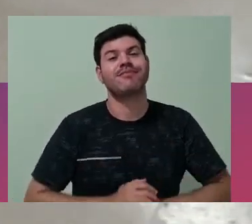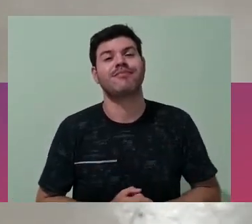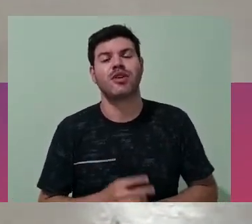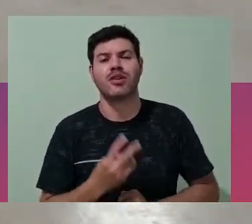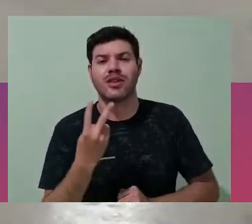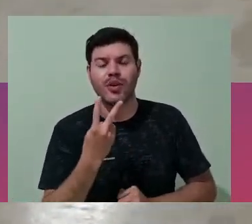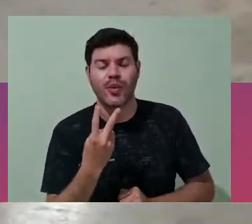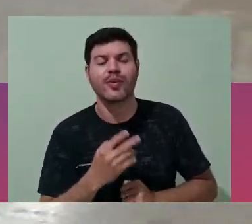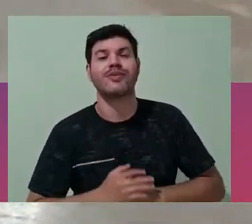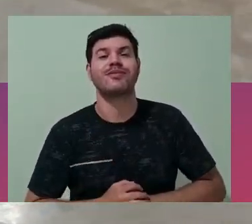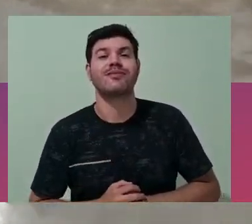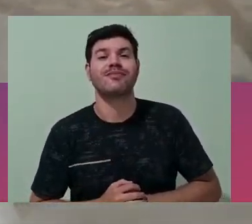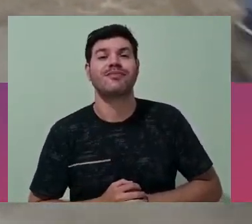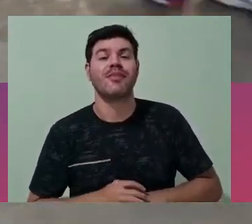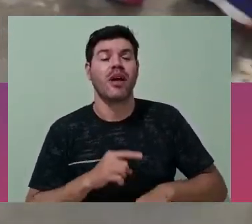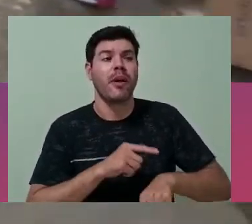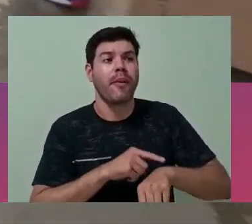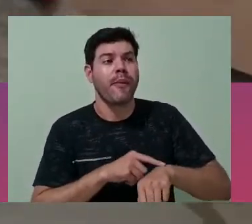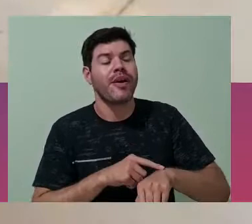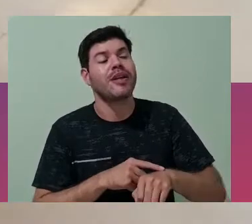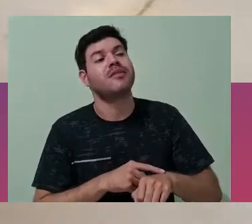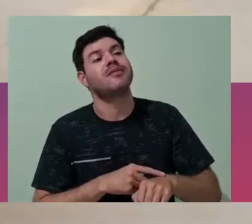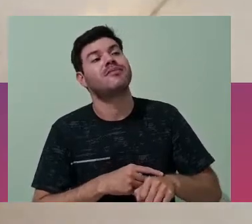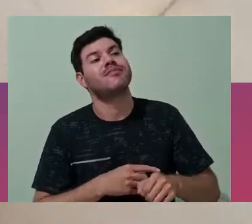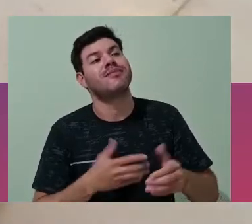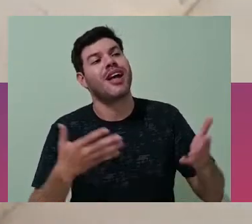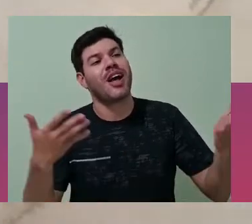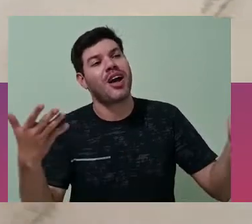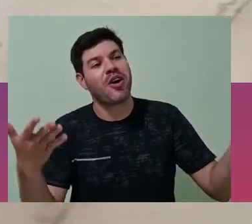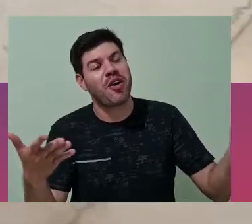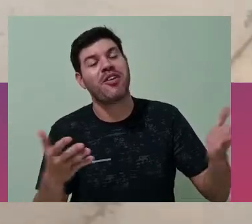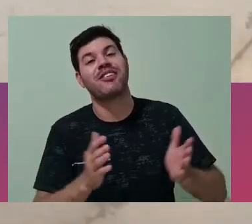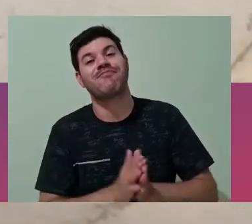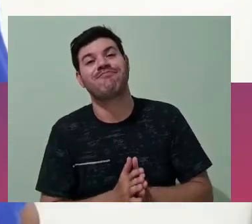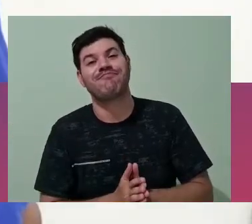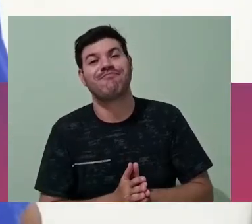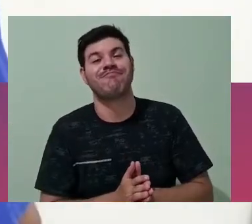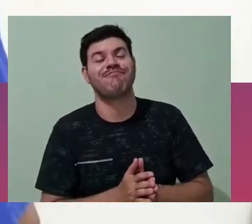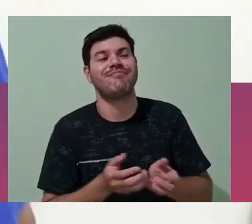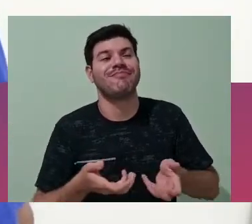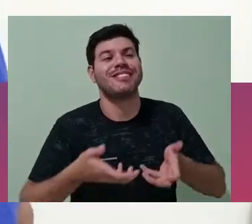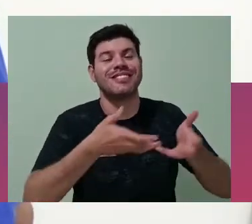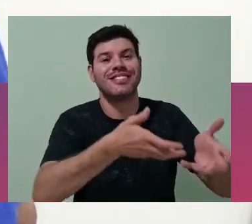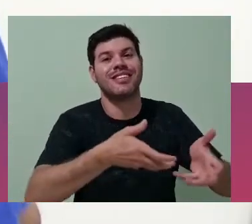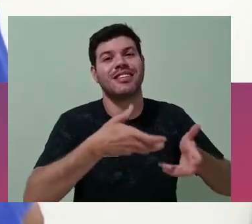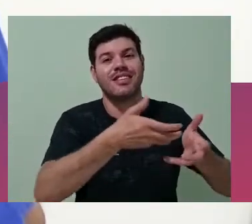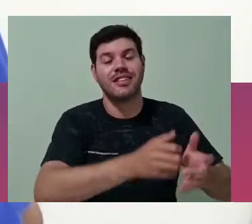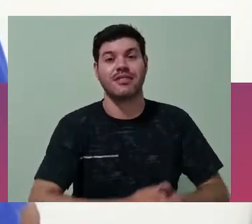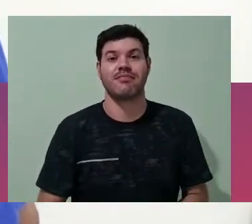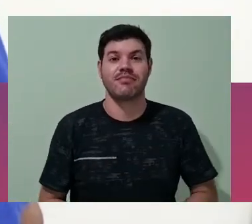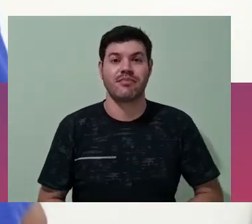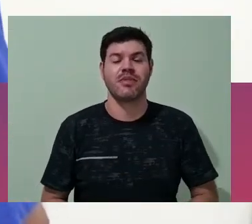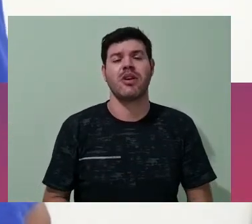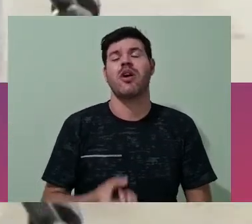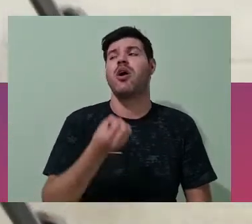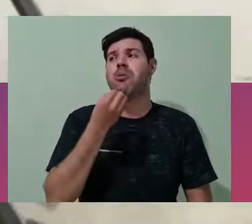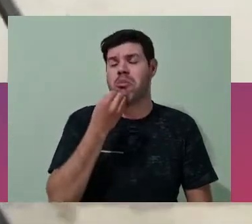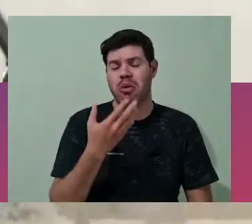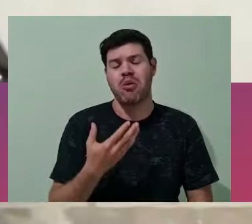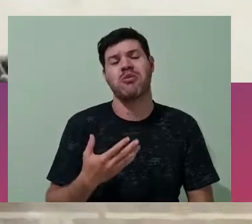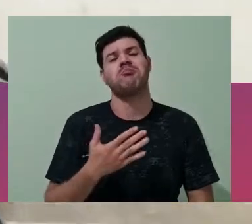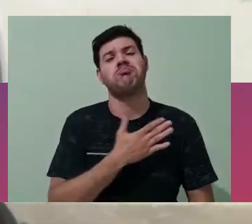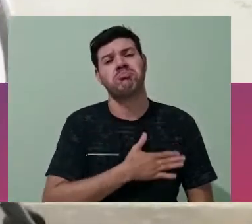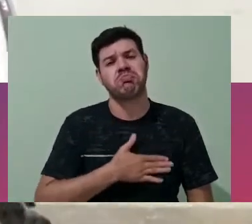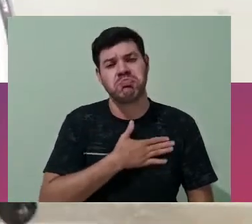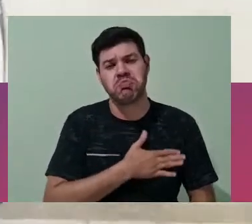feita a prova, num segundo momento, e hoje está sendo a entrega. Ah, eu agradeço, eu gostei muito da cadeira. É uma